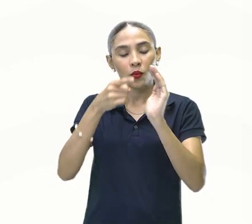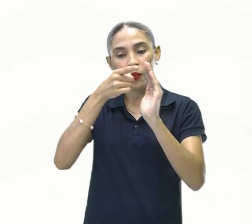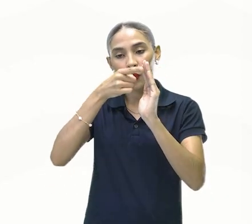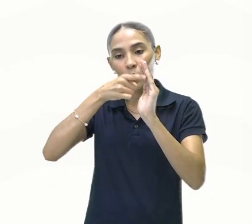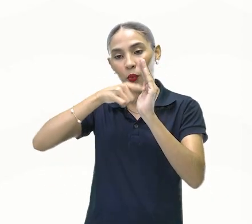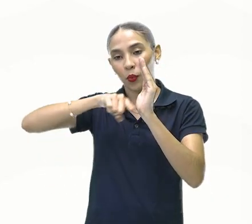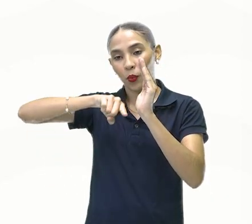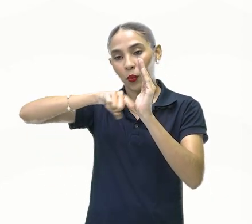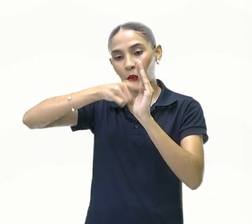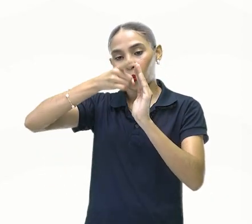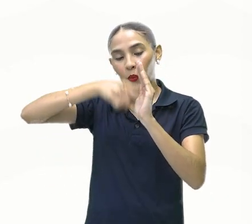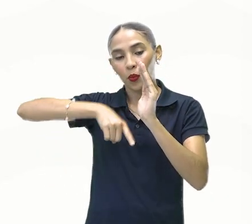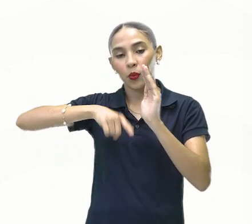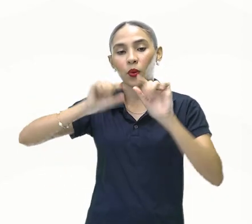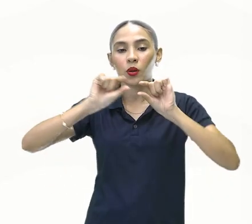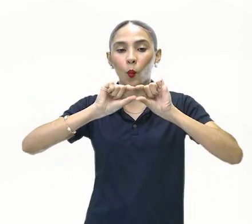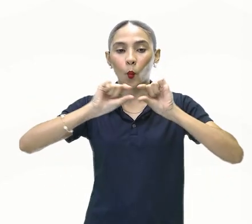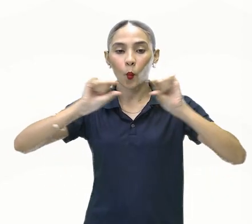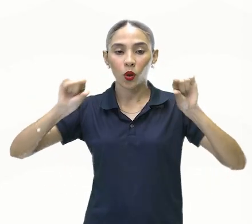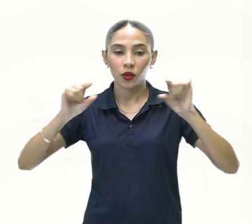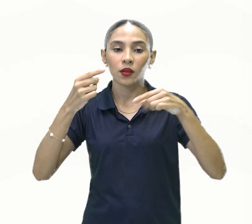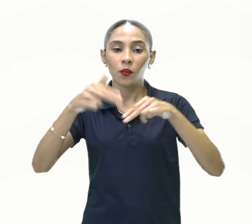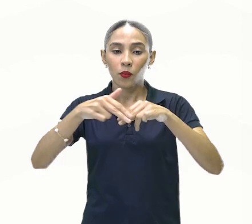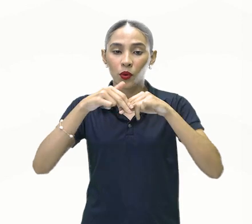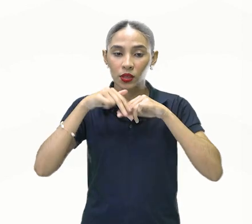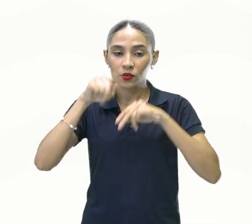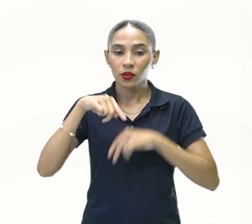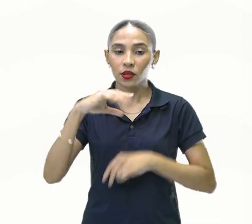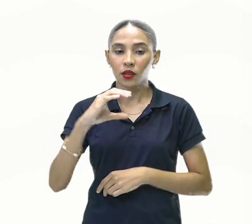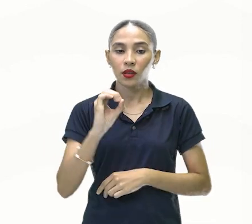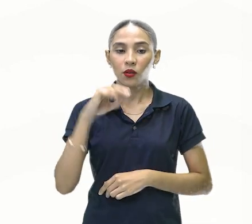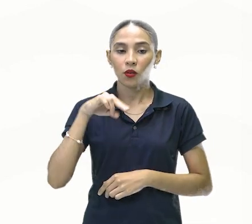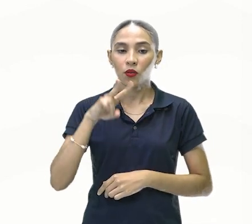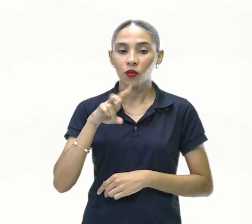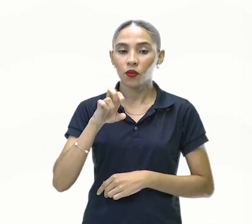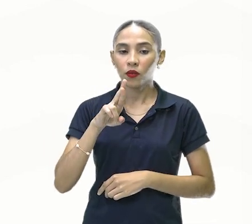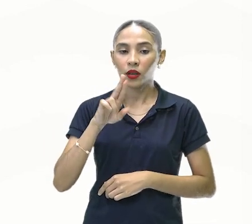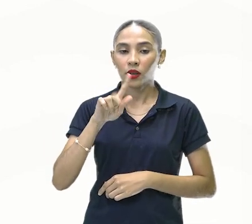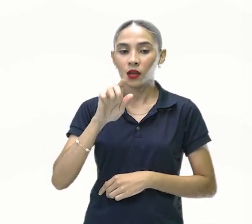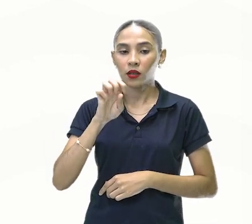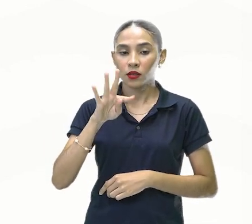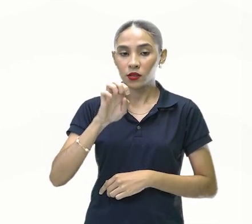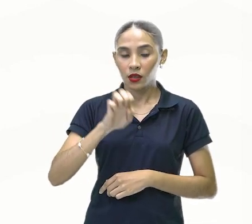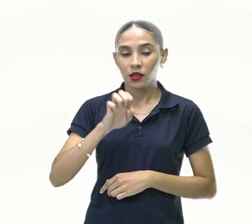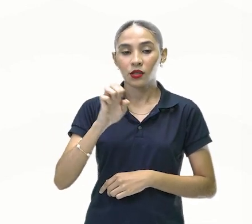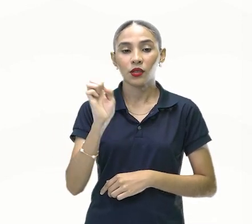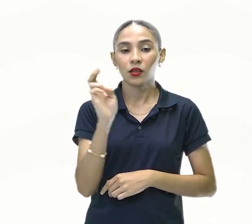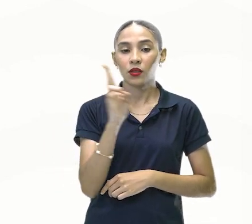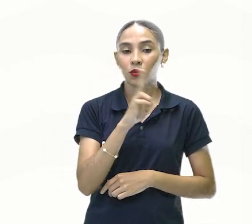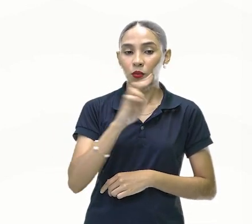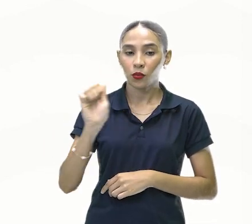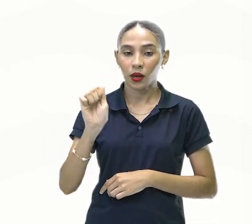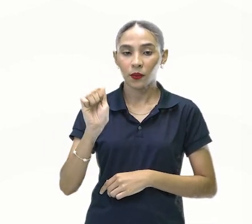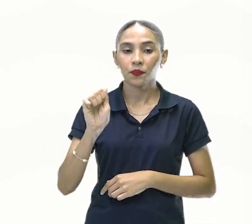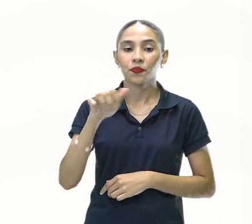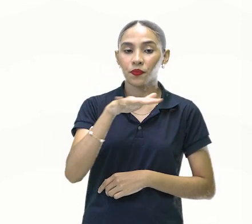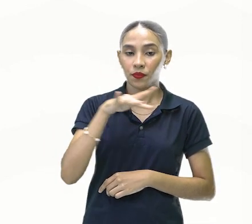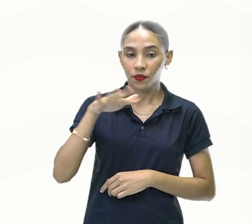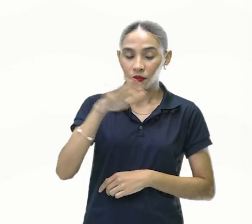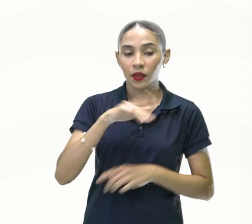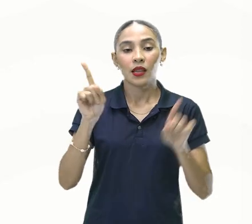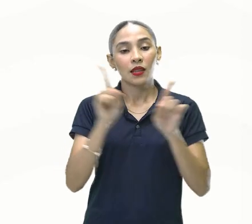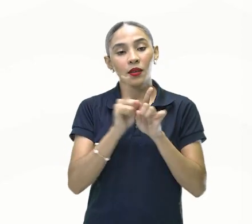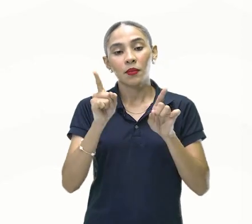lente aqui, ó, de bordos finos. Portanto, uma lente que é convergente no ar. Os elementos